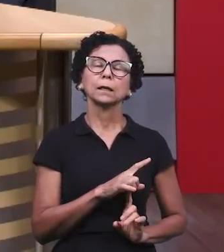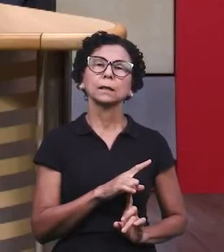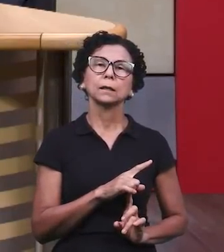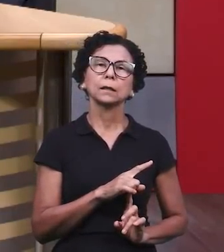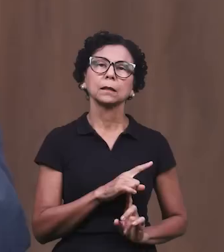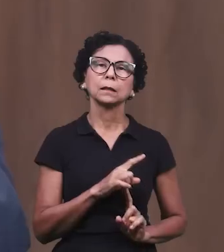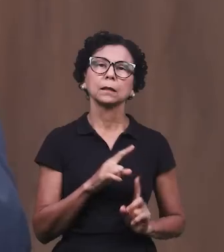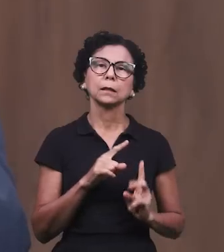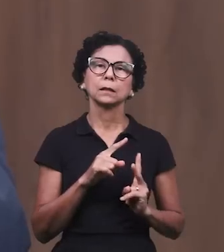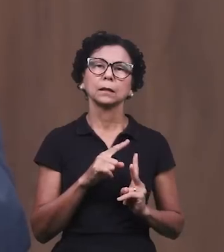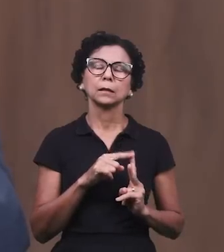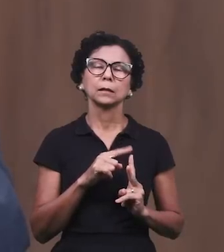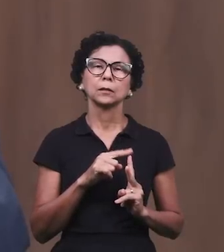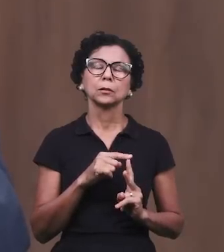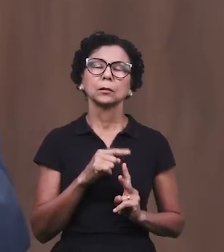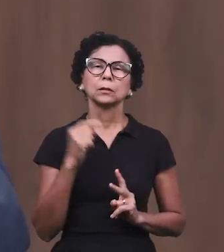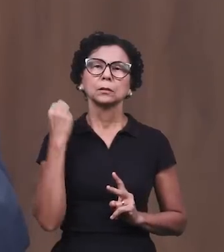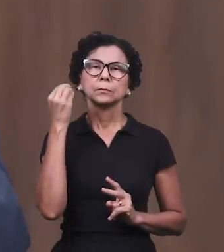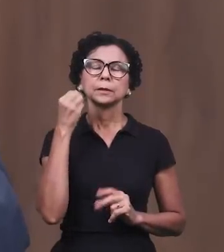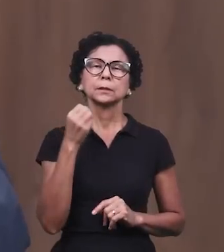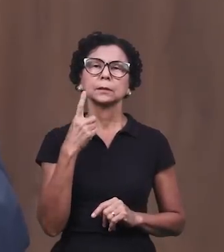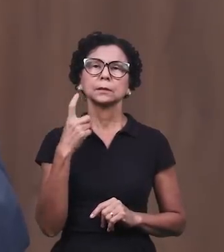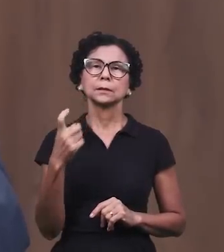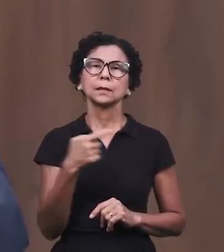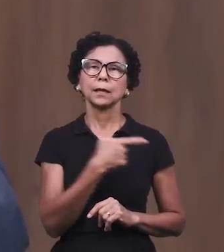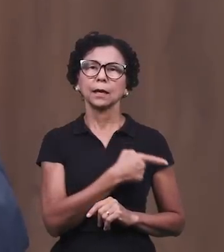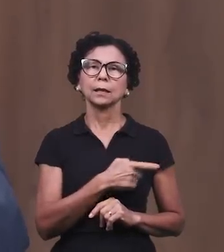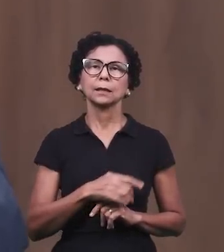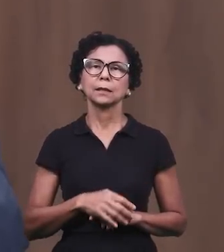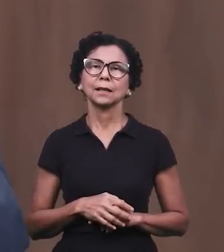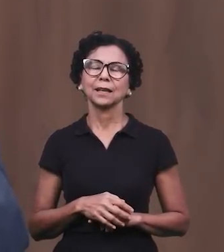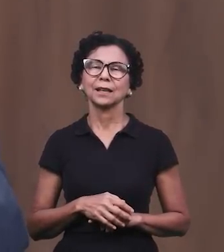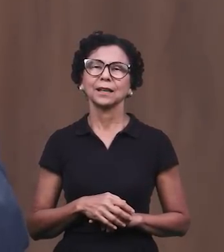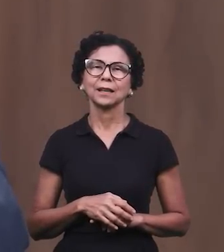Alexandre tem uma experiência muito interessante, porque desde a infância